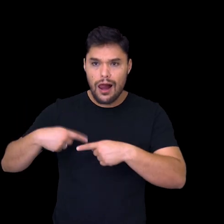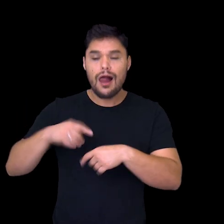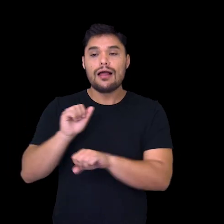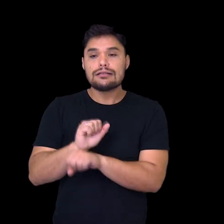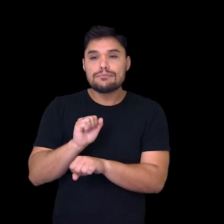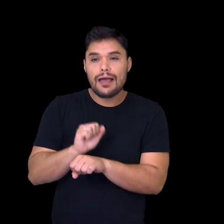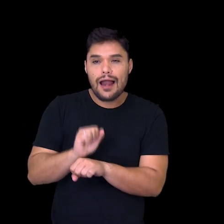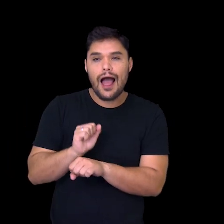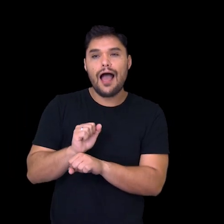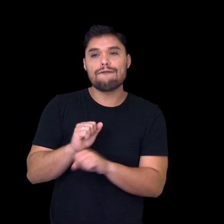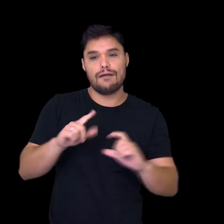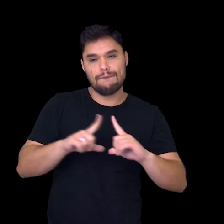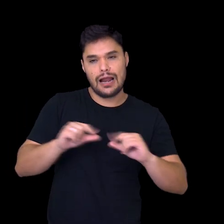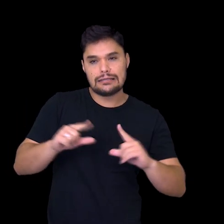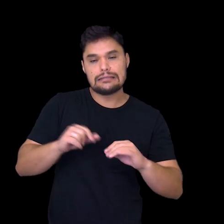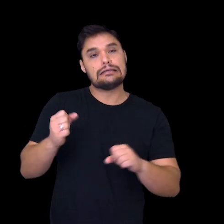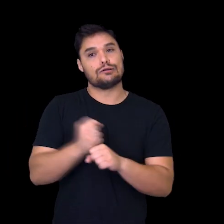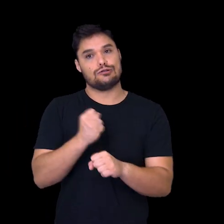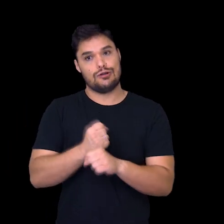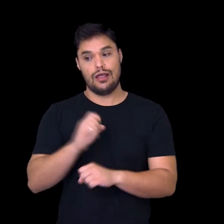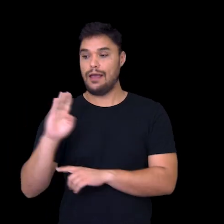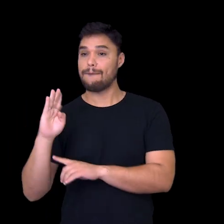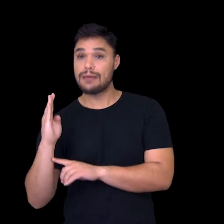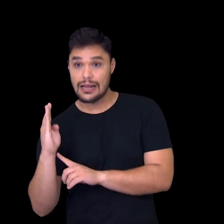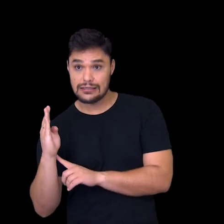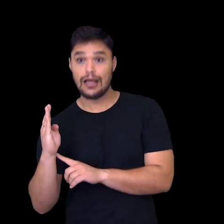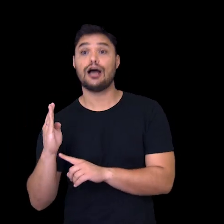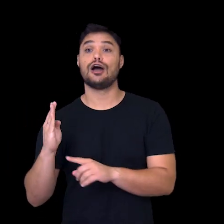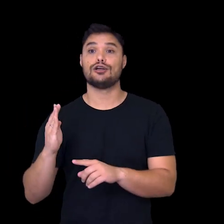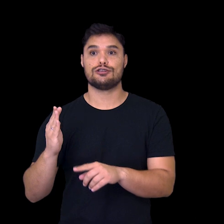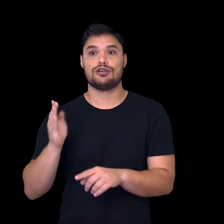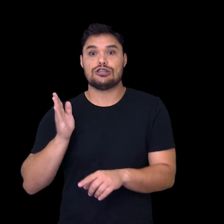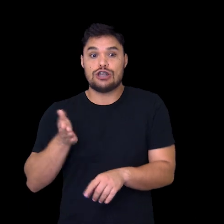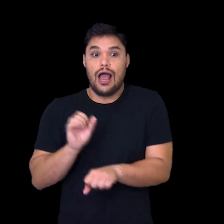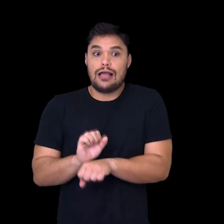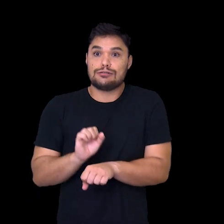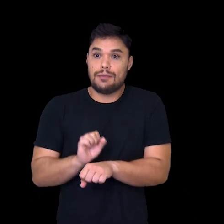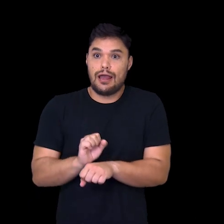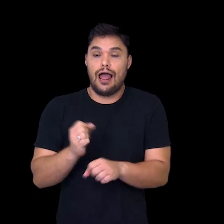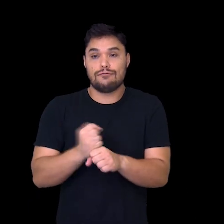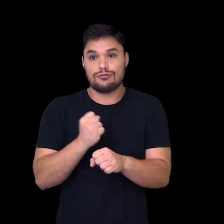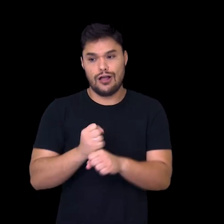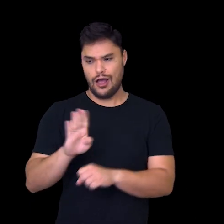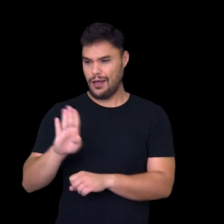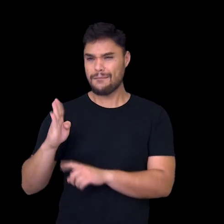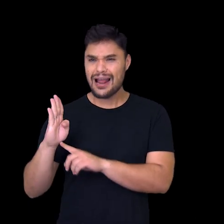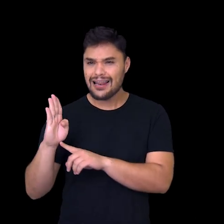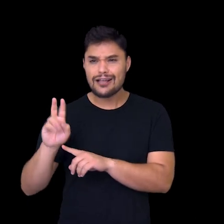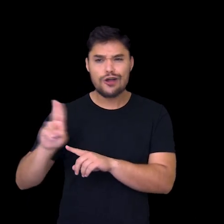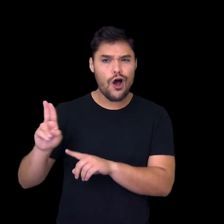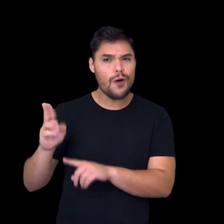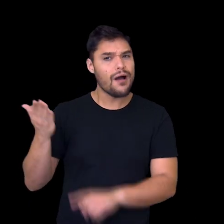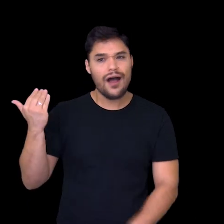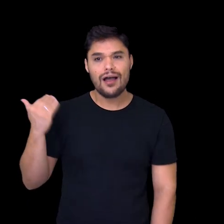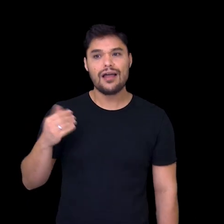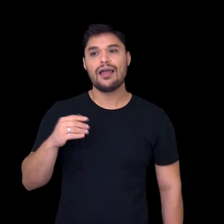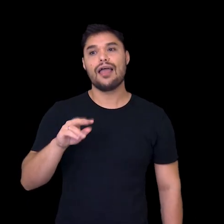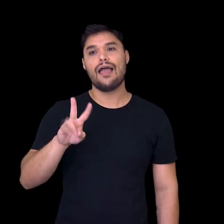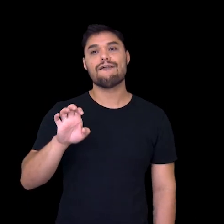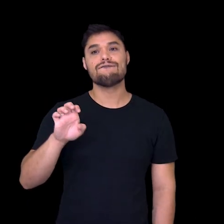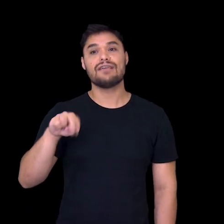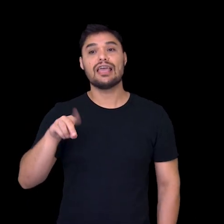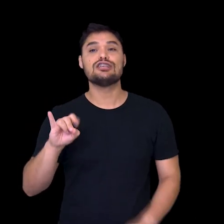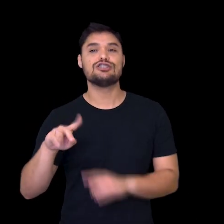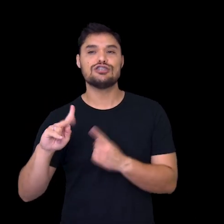já esperavam Brasília chegar, né? De alguma maneira é isso. Braslândia esperava a região de Braslândia, que não se chamava Braslândia antes, é a região